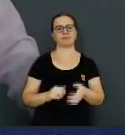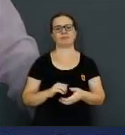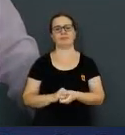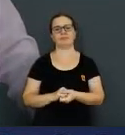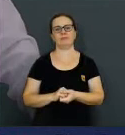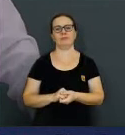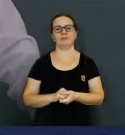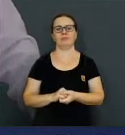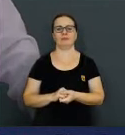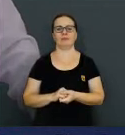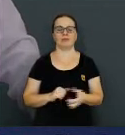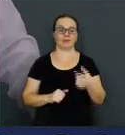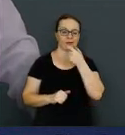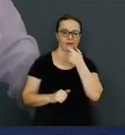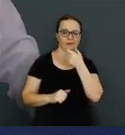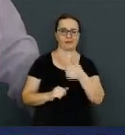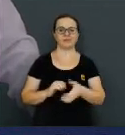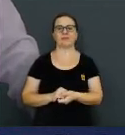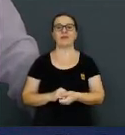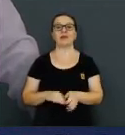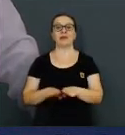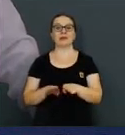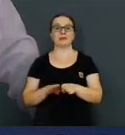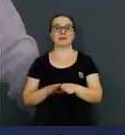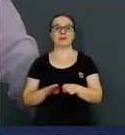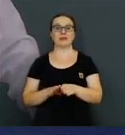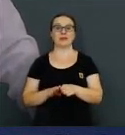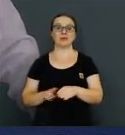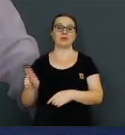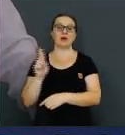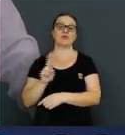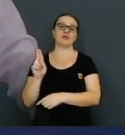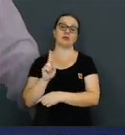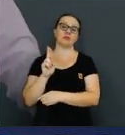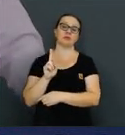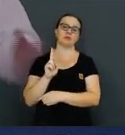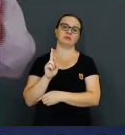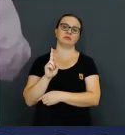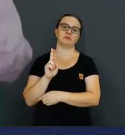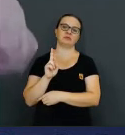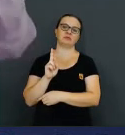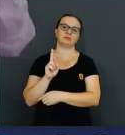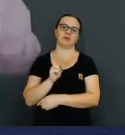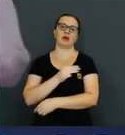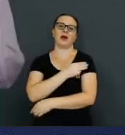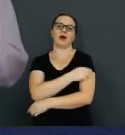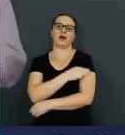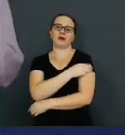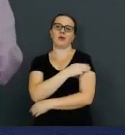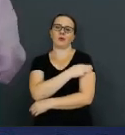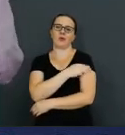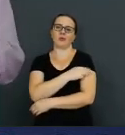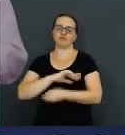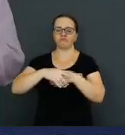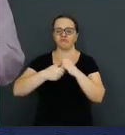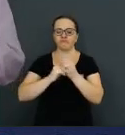usa sempre álcool gel para esse fim. Então é bom levar sempre na bolsa, no bolso. Agora eu vou falar uma coisa que nós não falamos na estante,